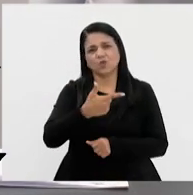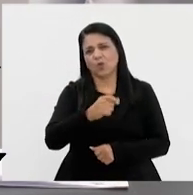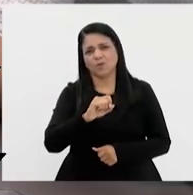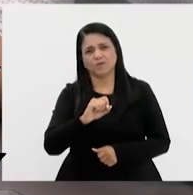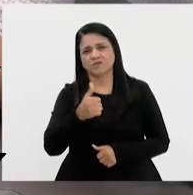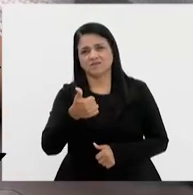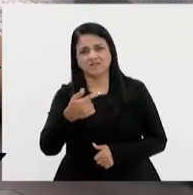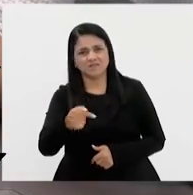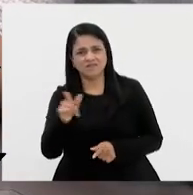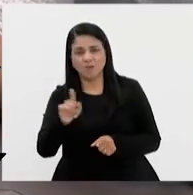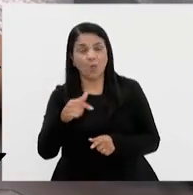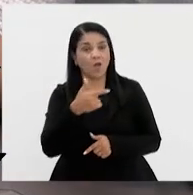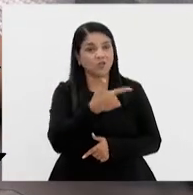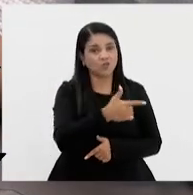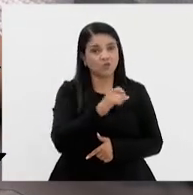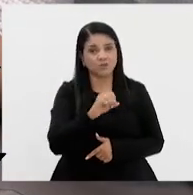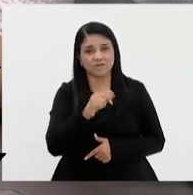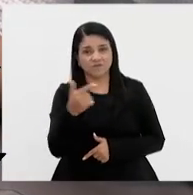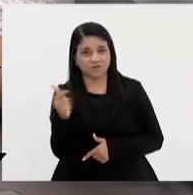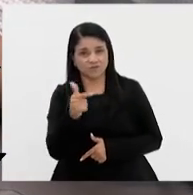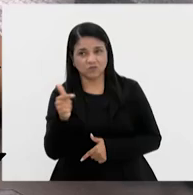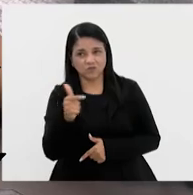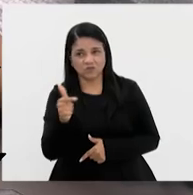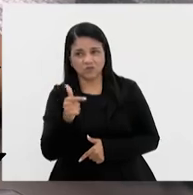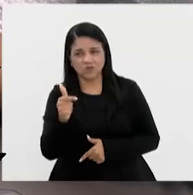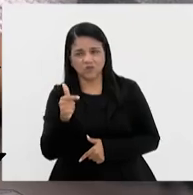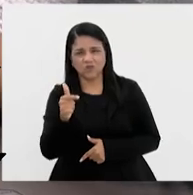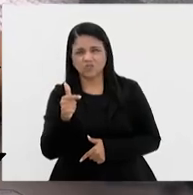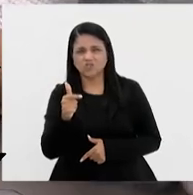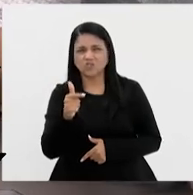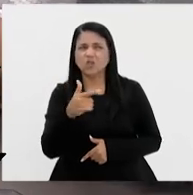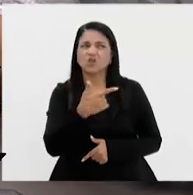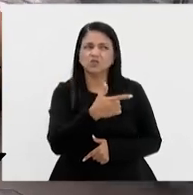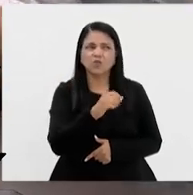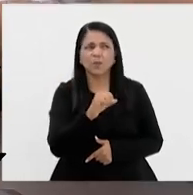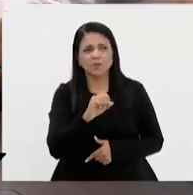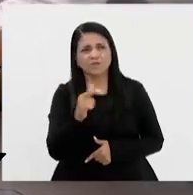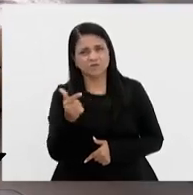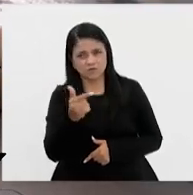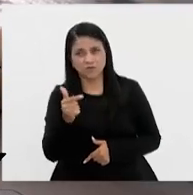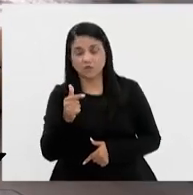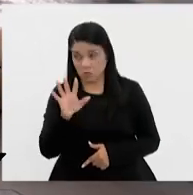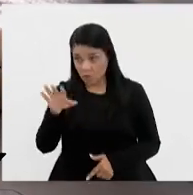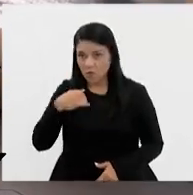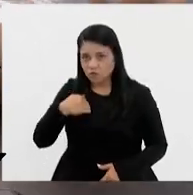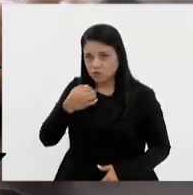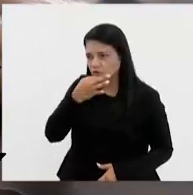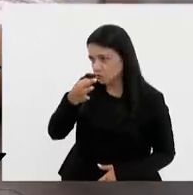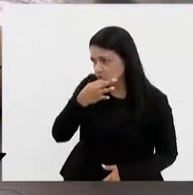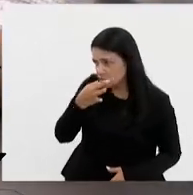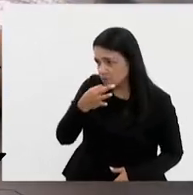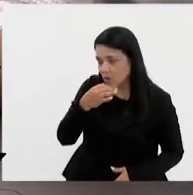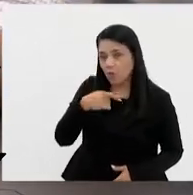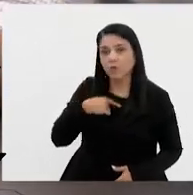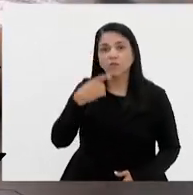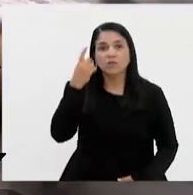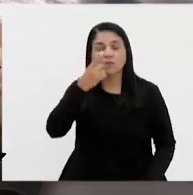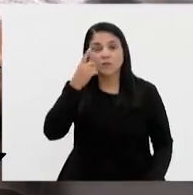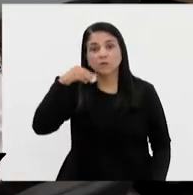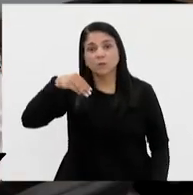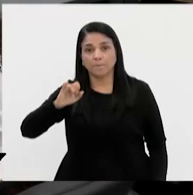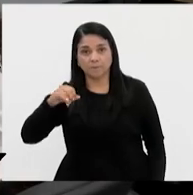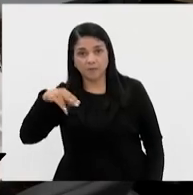de 2022. Eu me recordo da discussão. Deve ser de 2022. Senhor presidente, posso dar uma sugestão? Deputado Carlos Mink, pede